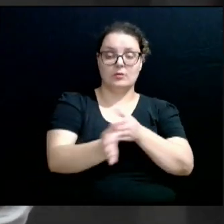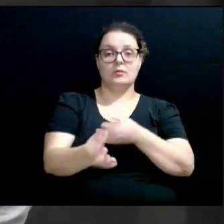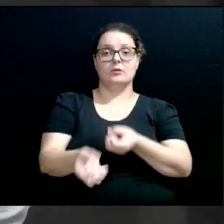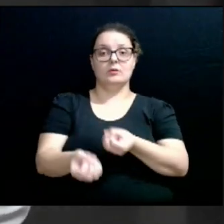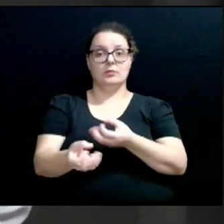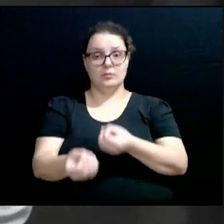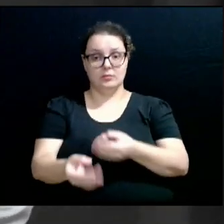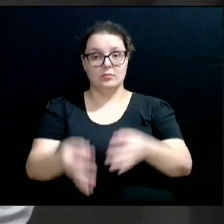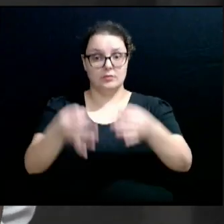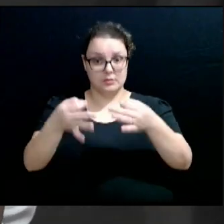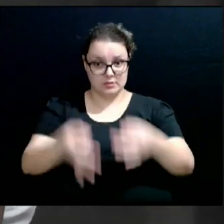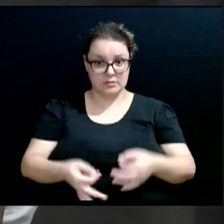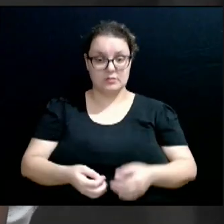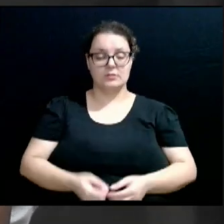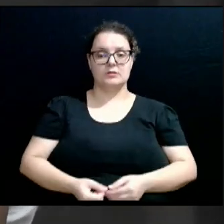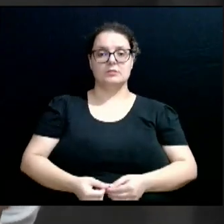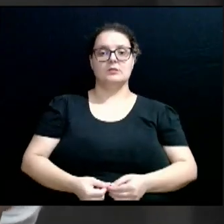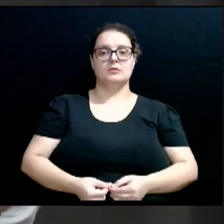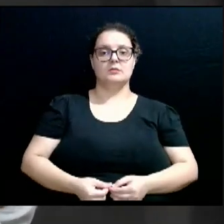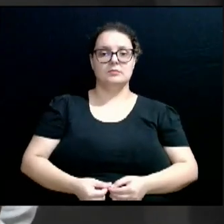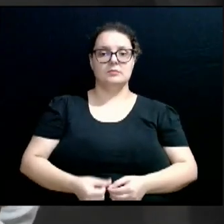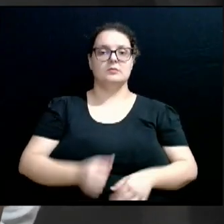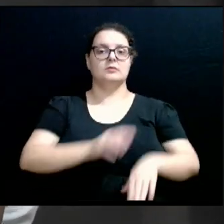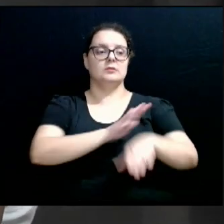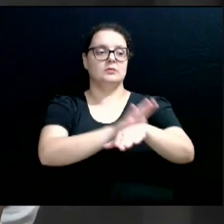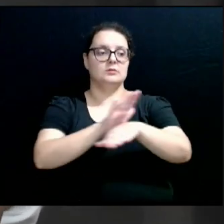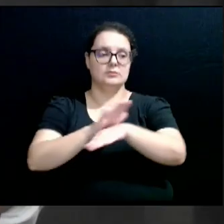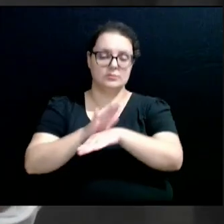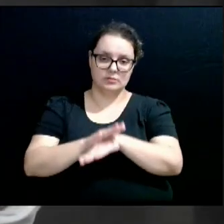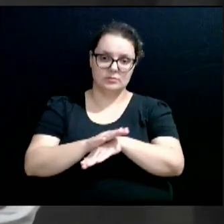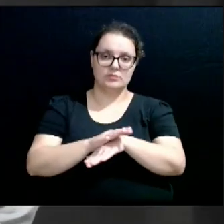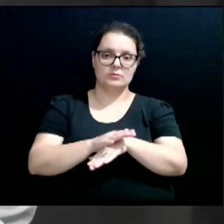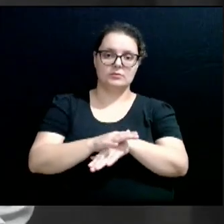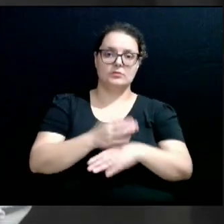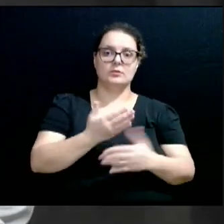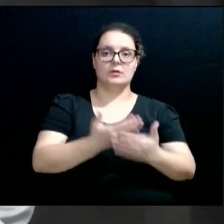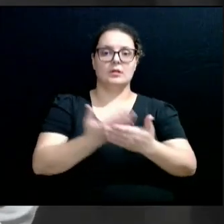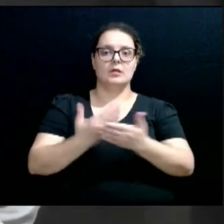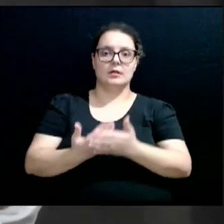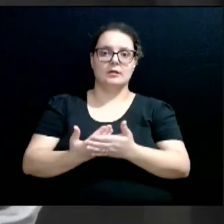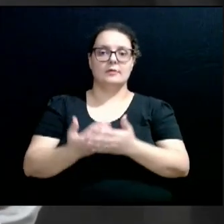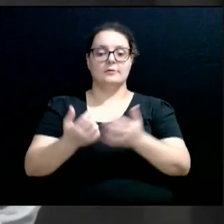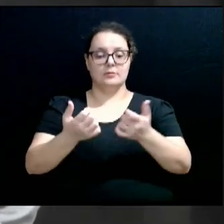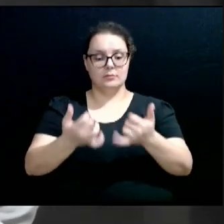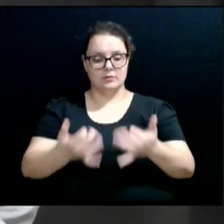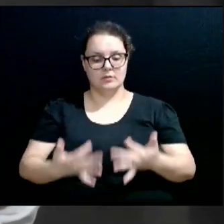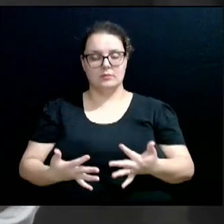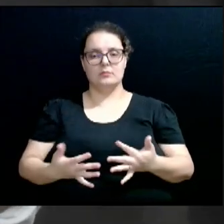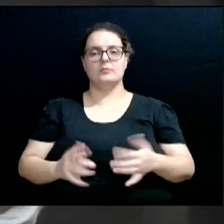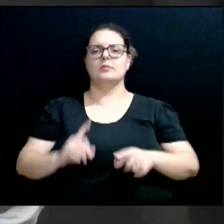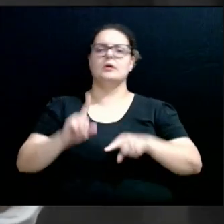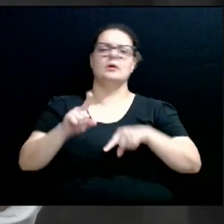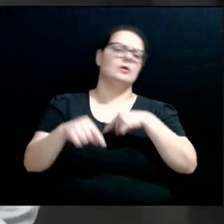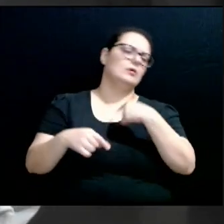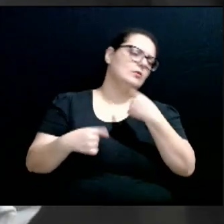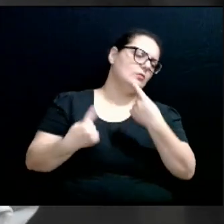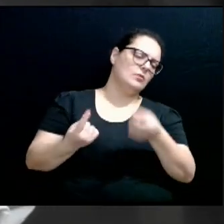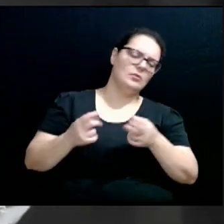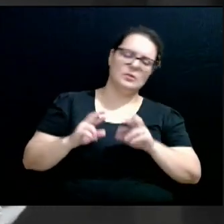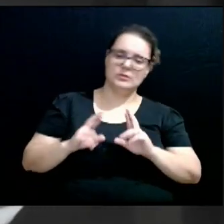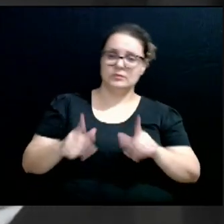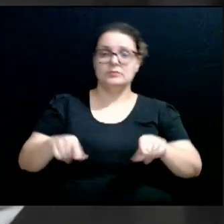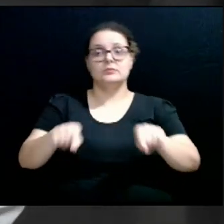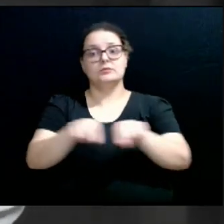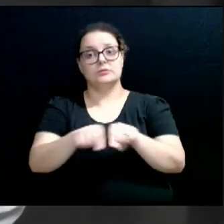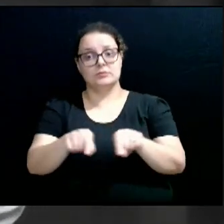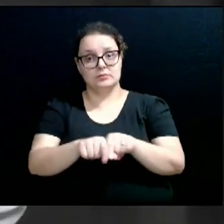precisas, né? E te ajuda no seu estudo, numa orientação, é outro diferencial. Isso também é uma memória de